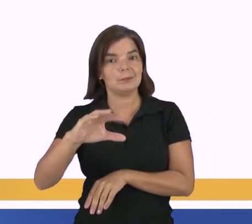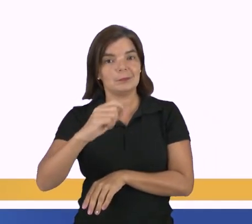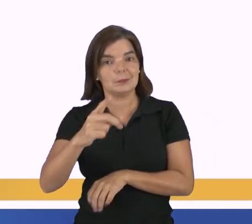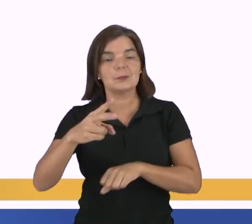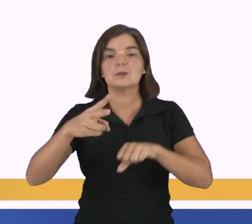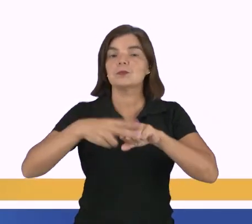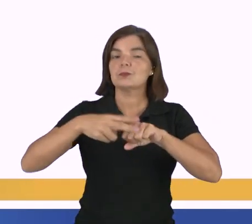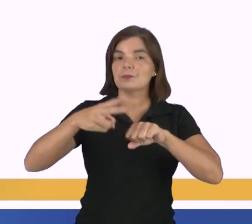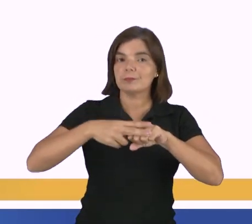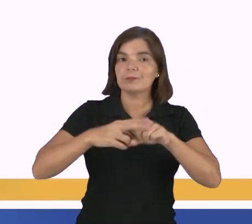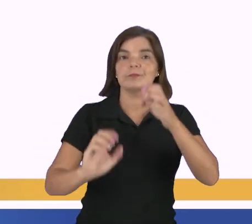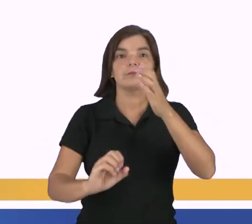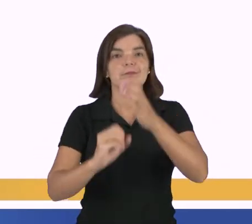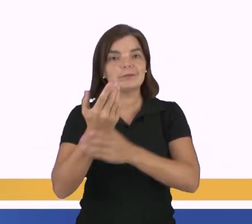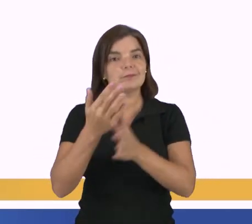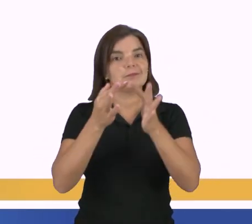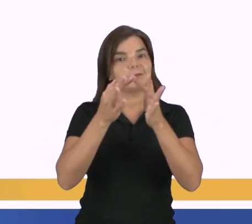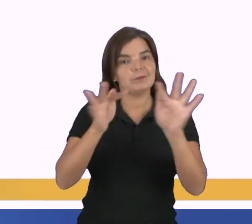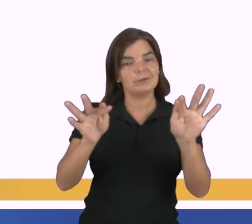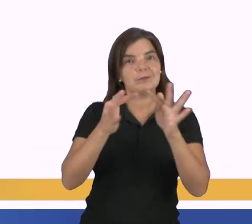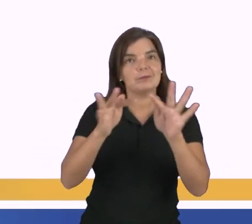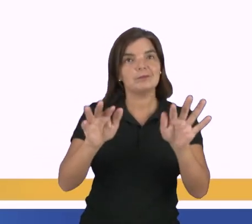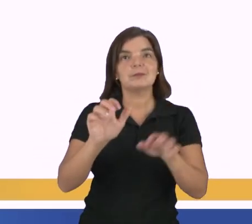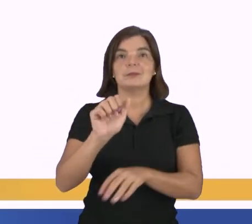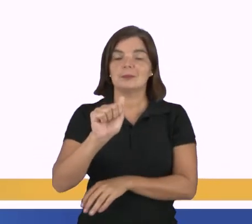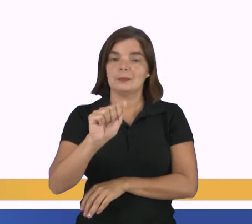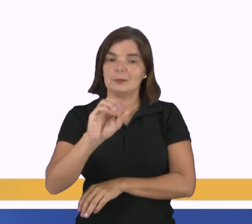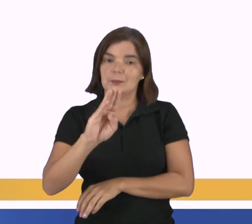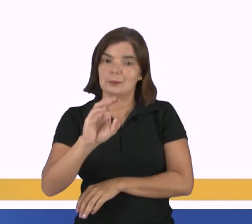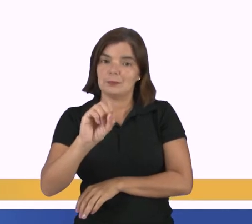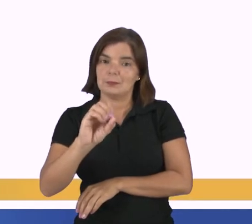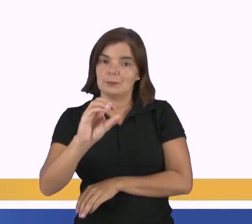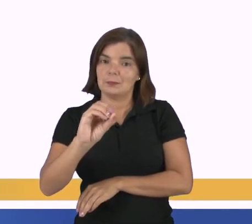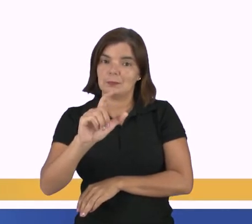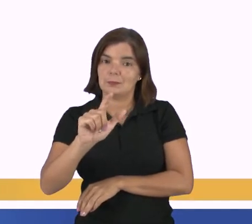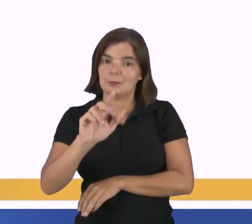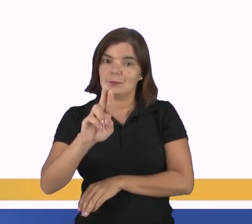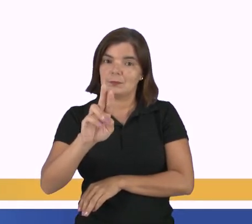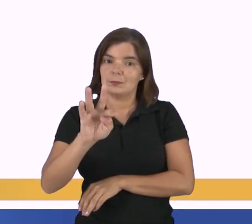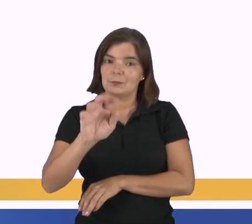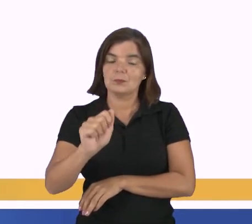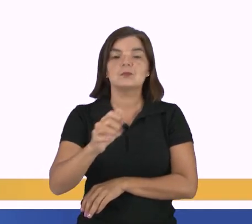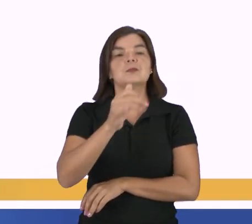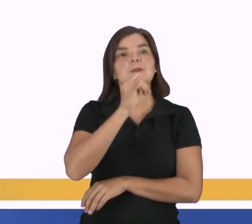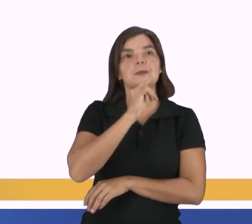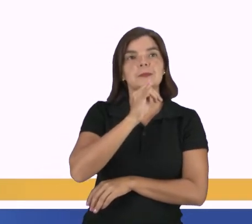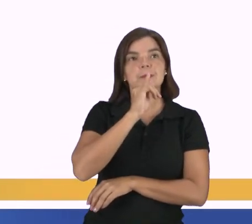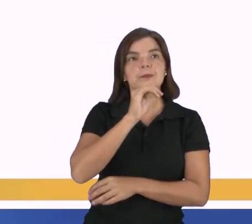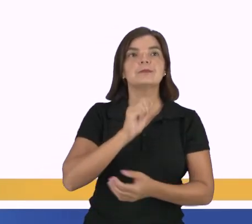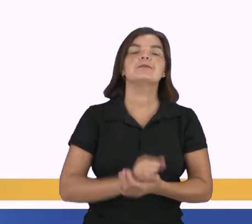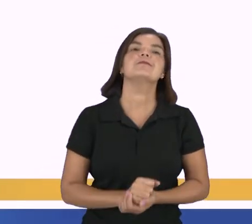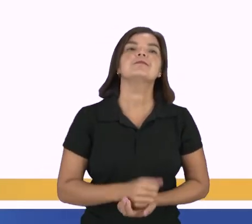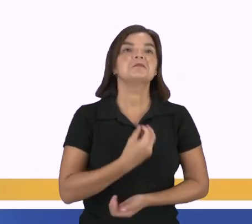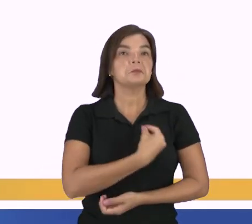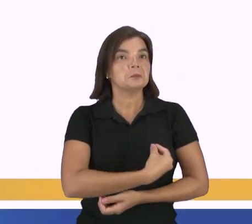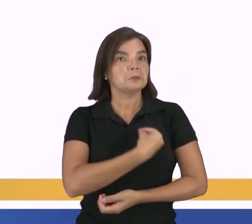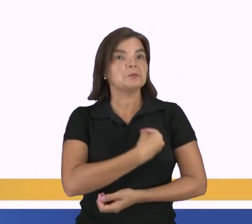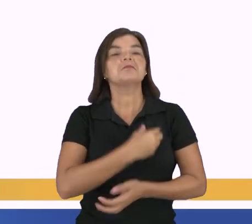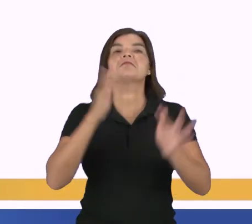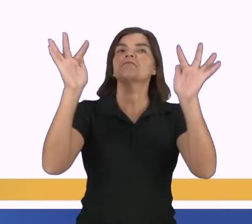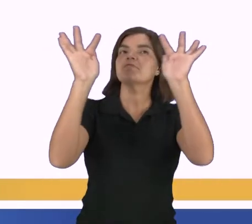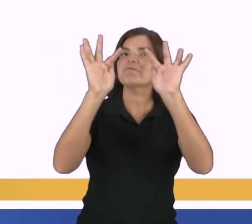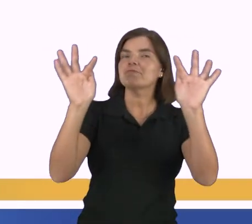período é denominado de oração absoluta. Tá? Nós temos aqui alguns exemplos. Estamos felizes com